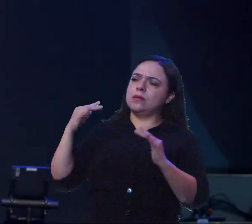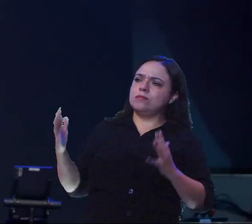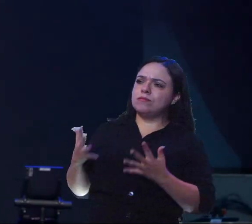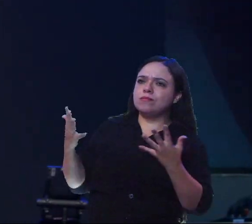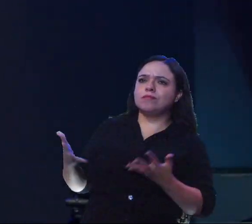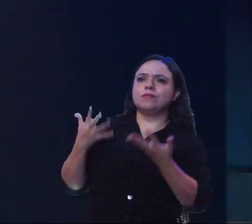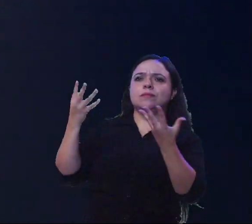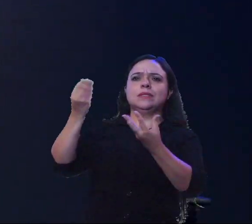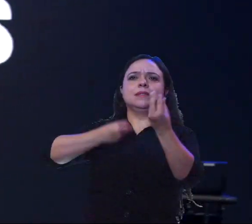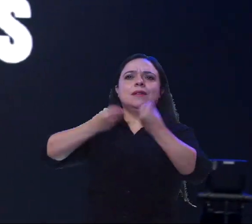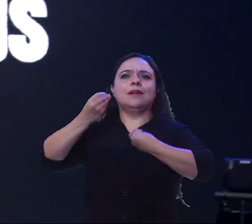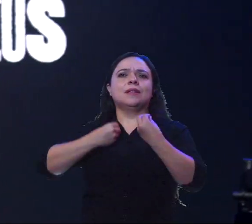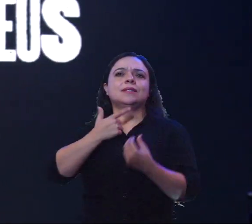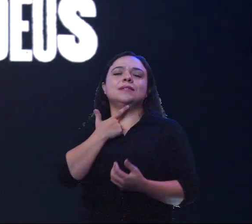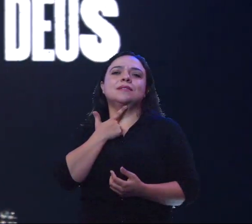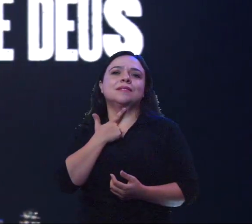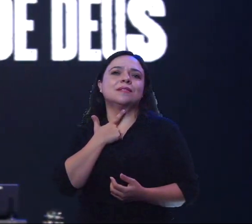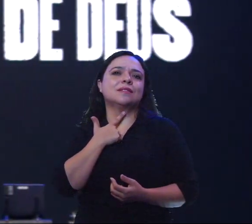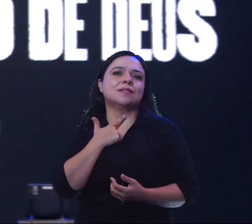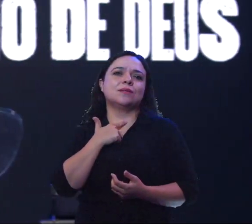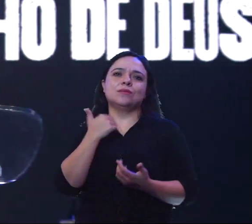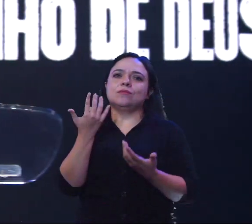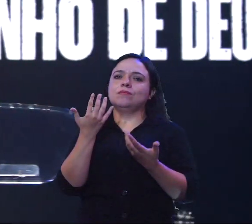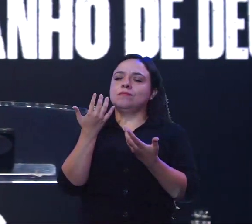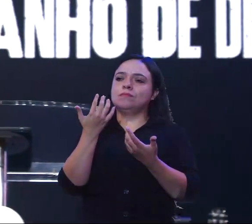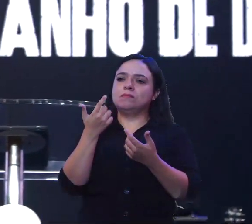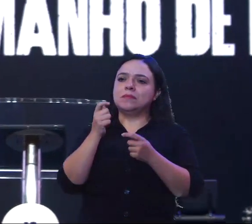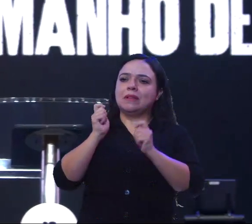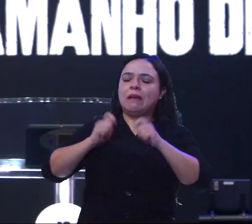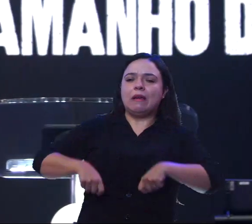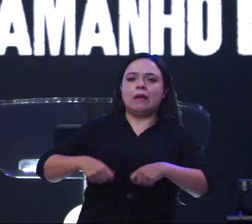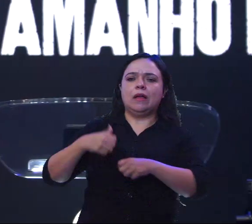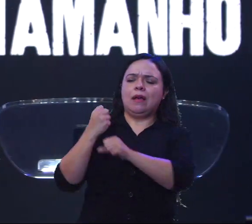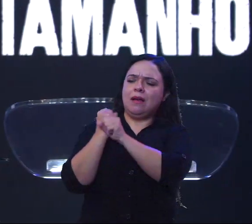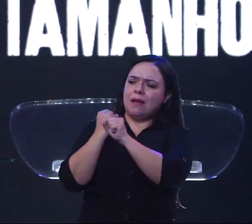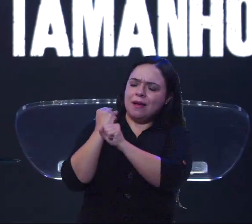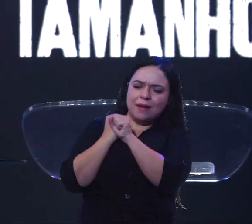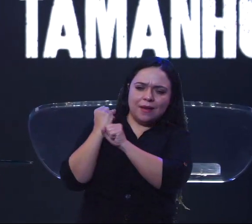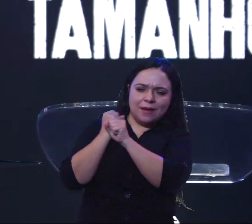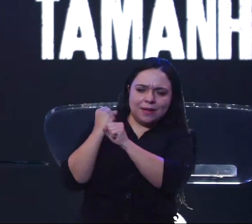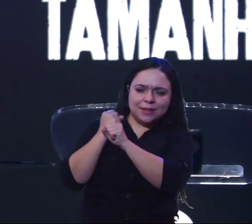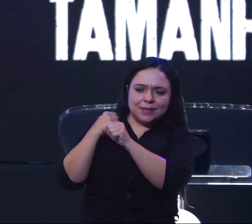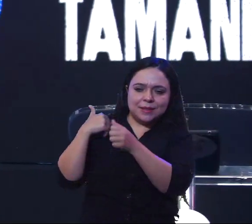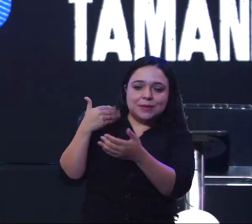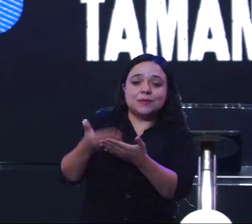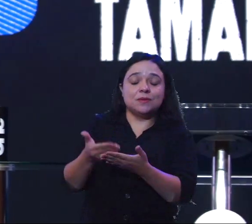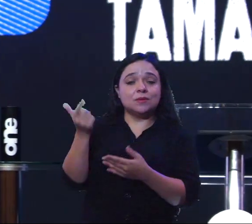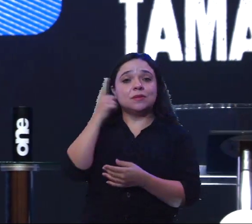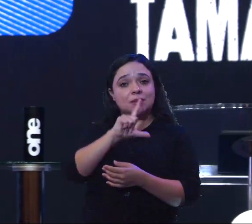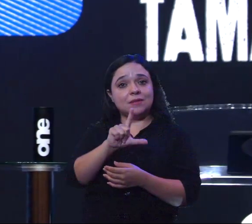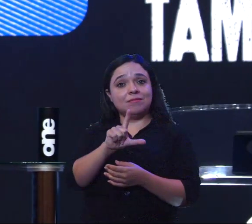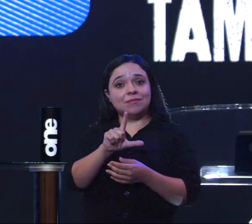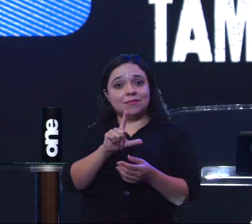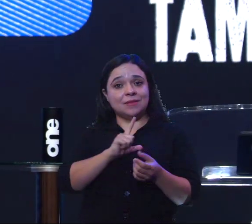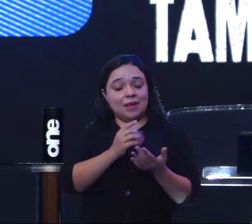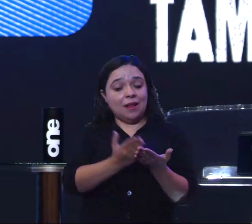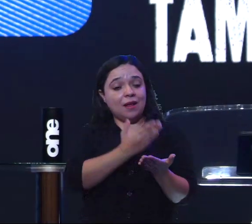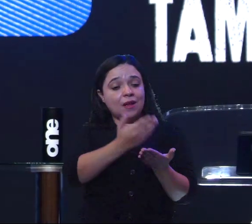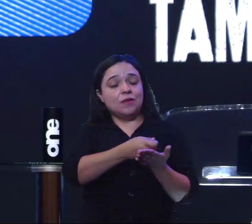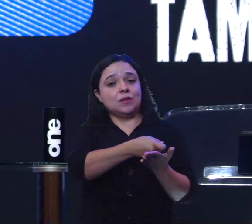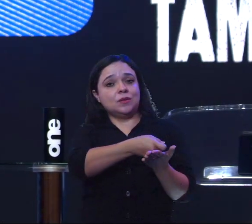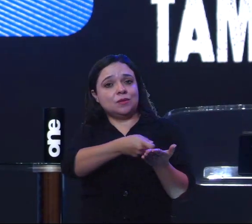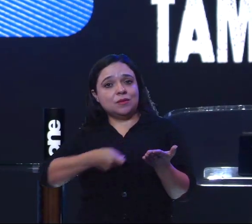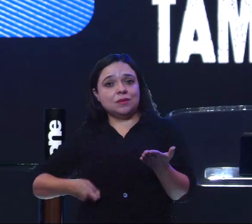colocando um desejo, abrindo portas. Levaram anos para isso acontecer. Mas hoje são alguns livros que estão sendo publicados. E Deus está impulsionando